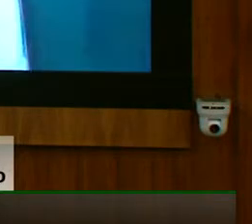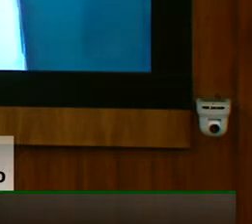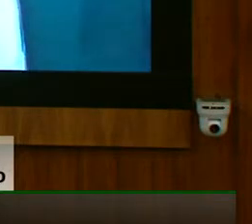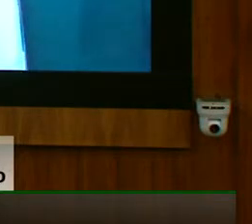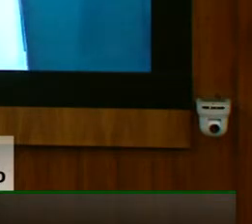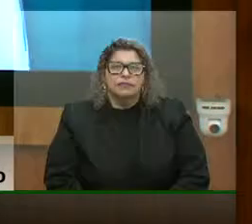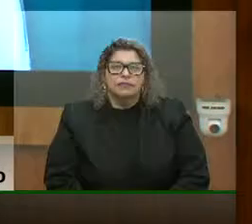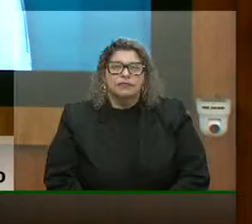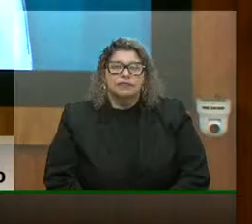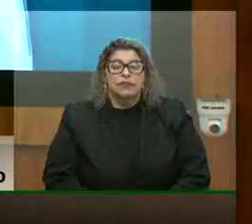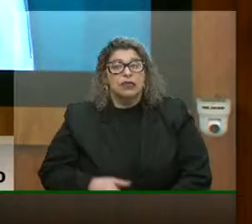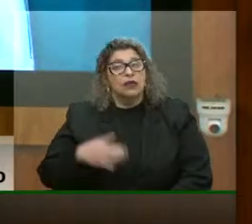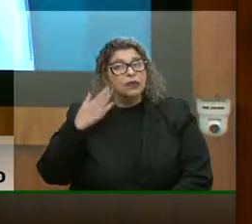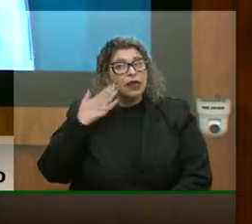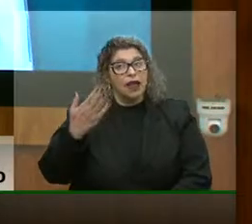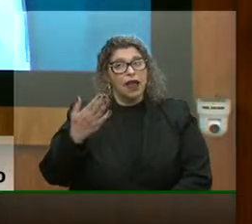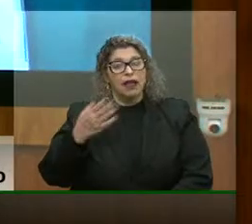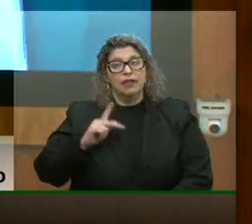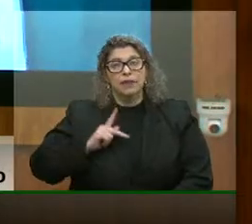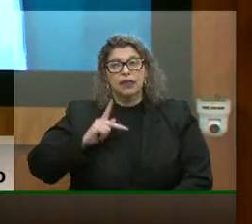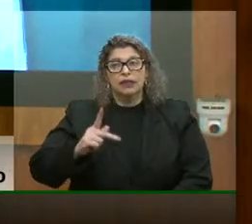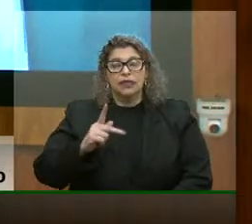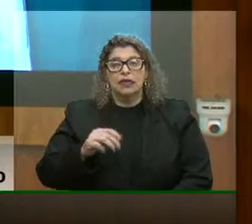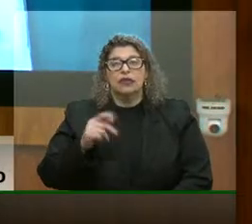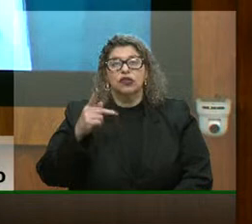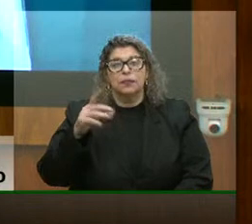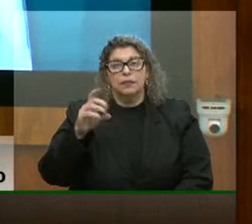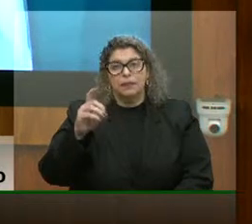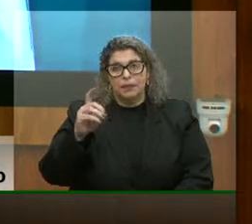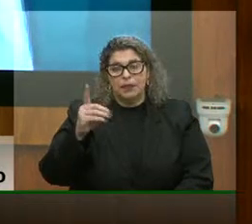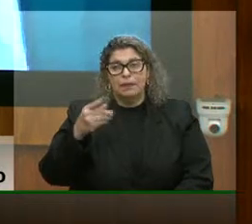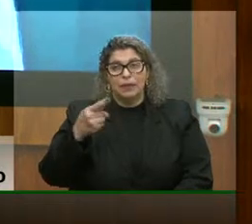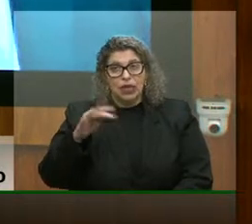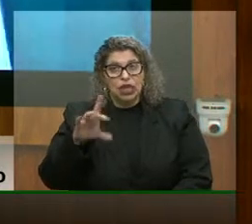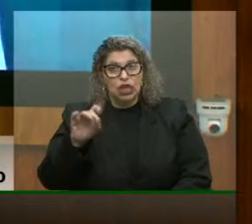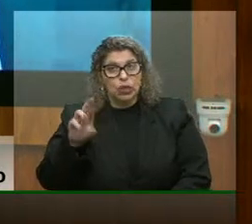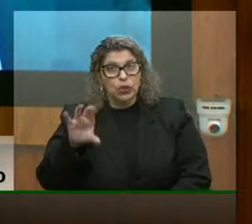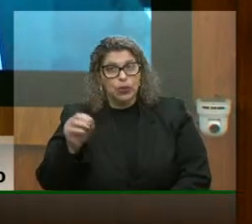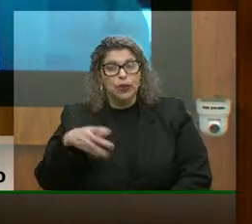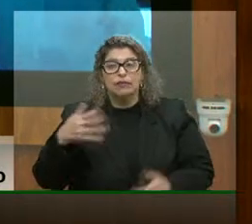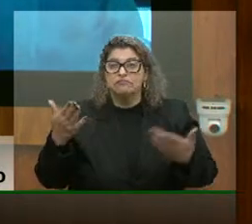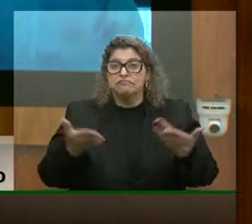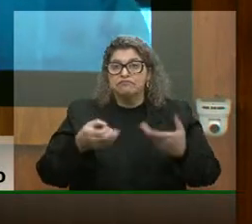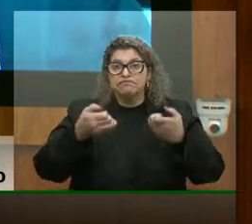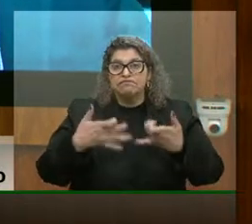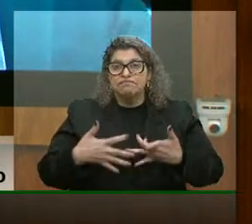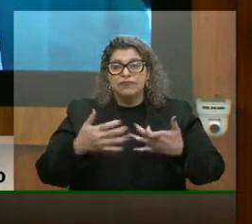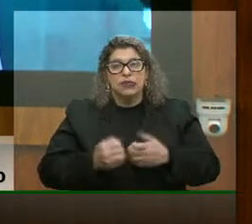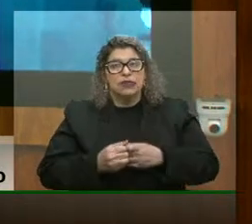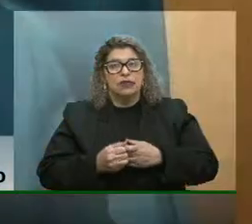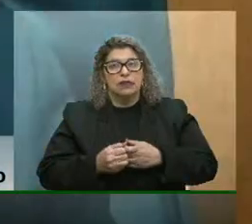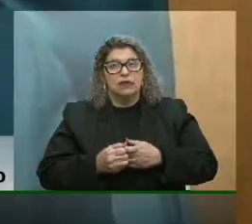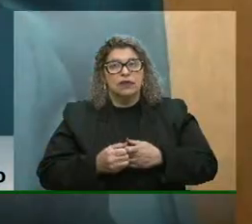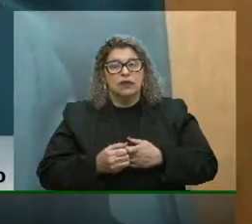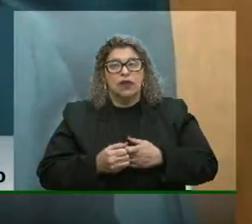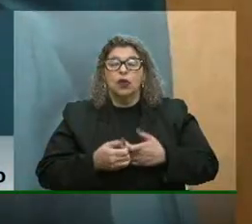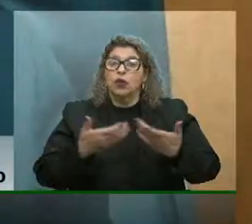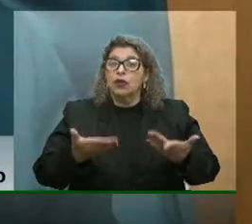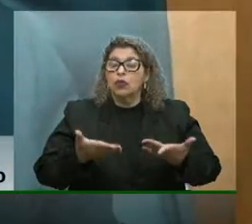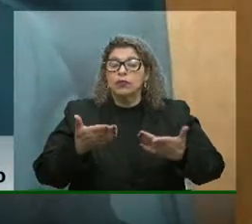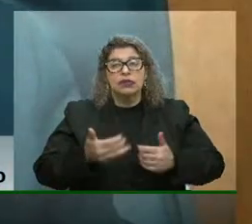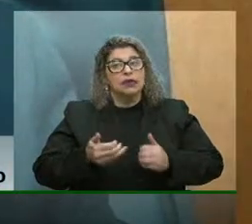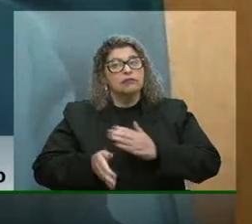Obrigado, presidente, saudar os demais colegas, deputados, deputadas. Presidente, eu voltei a andar no Estado